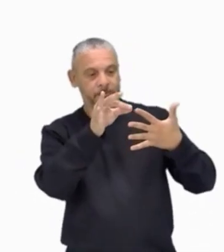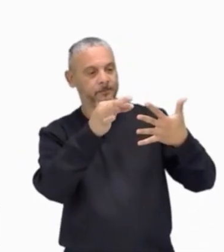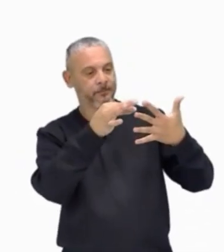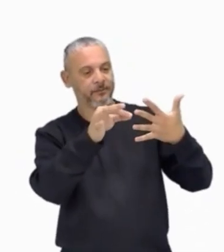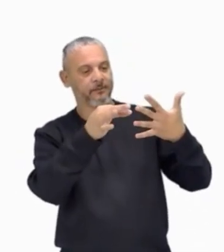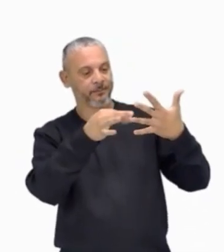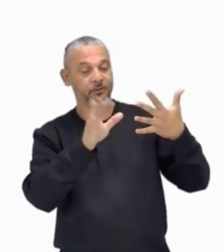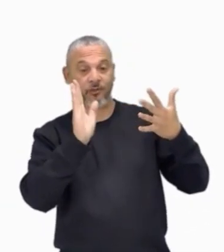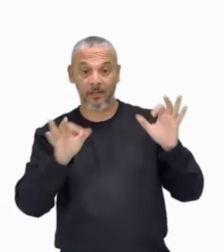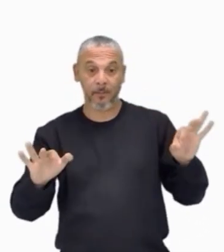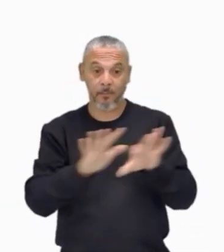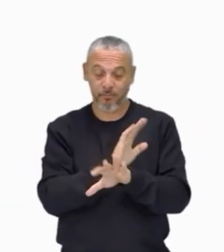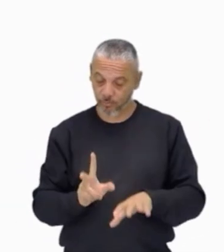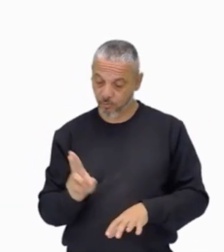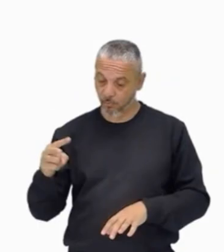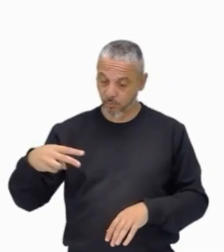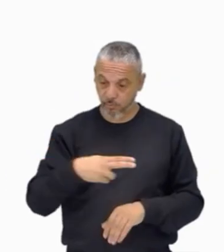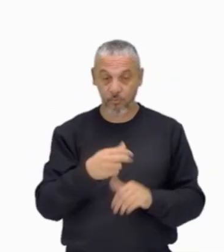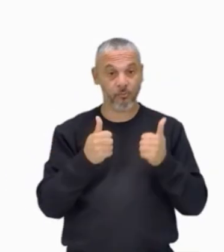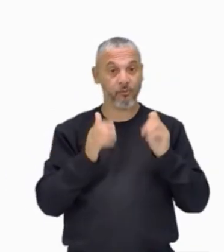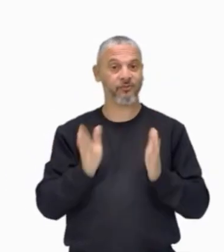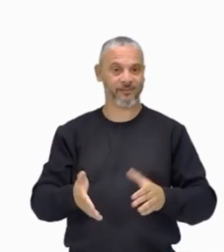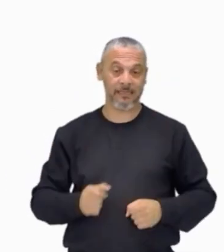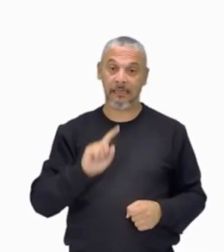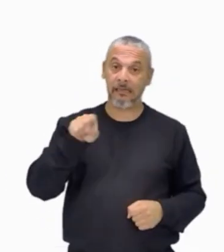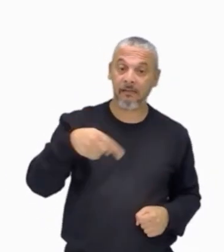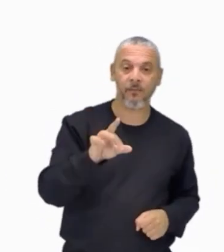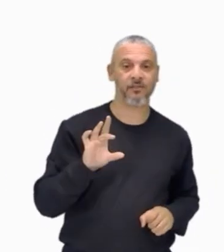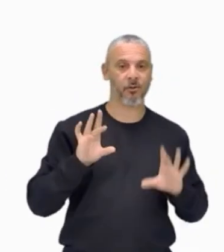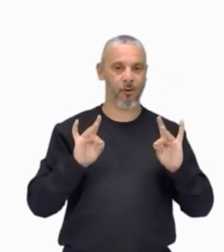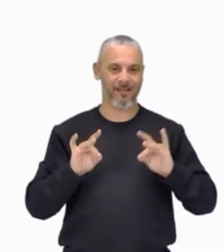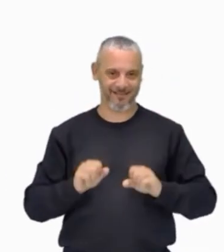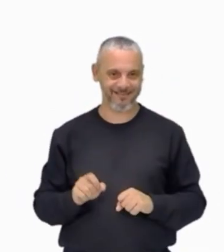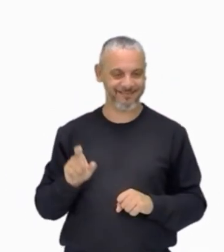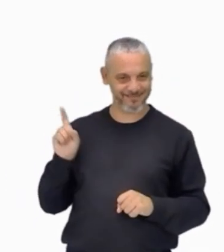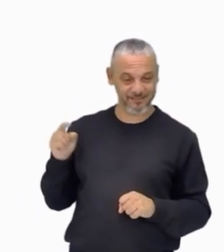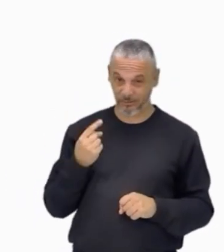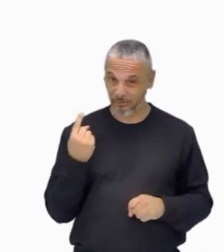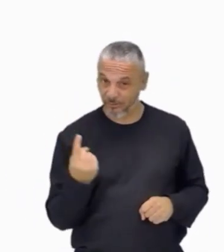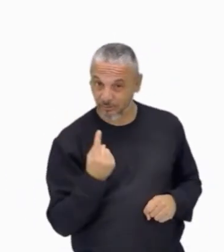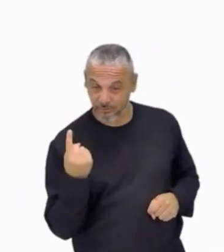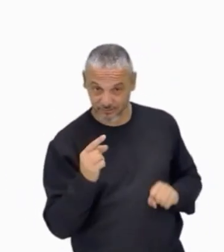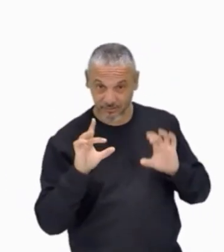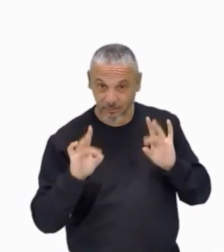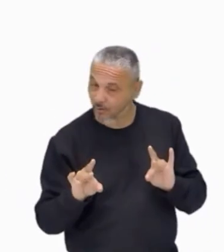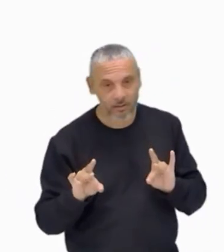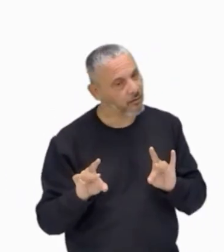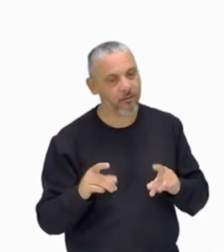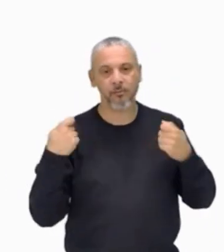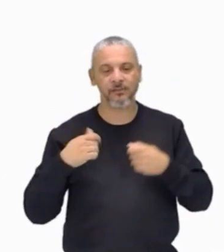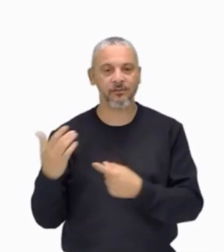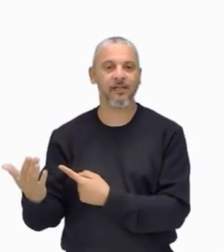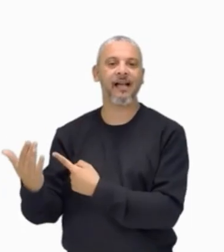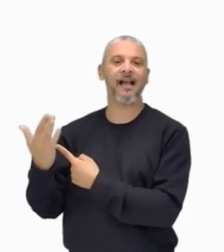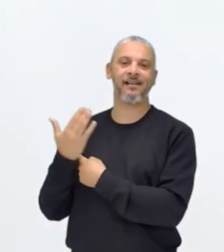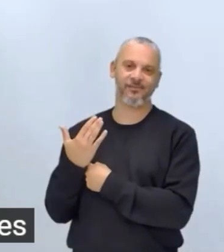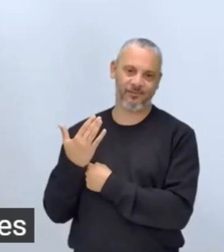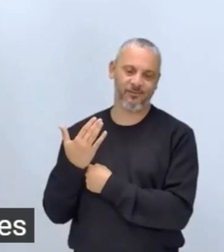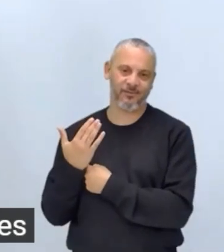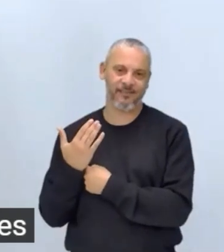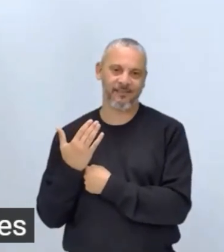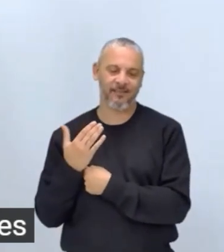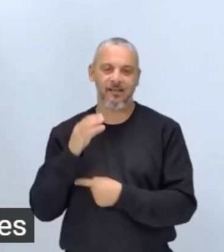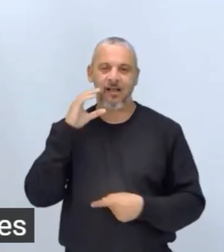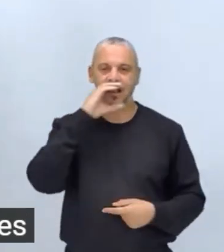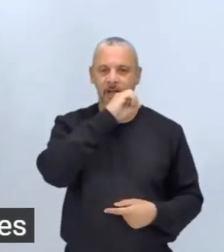as peças cortadas para depois fazer a colagem num todo. E aqui, eles não podem fazer a colagem sozinho, professor. É preciso de ajuda para fazer isso